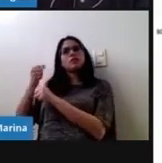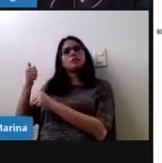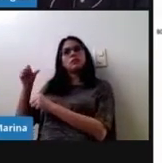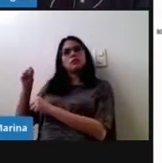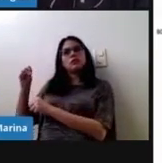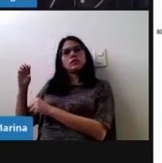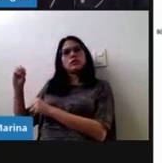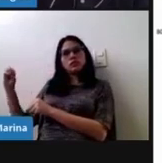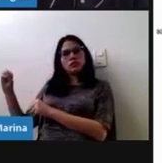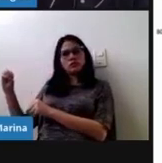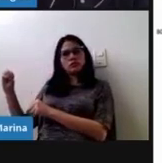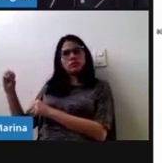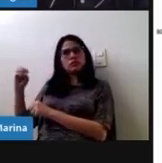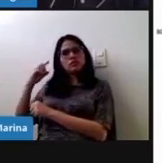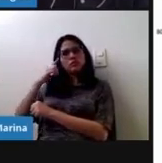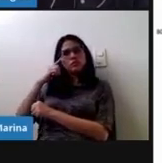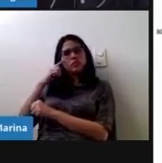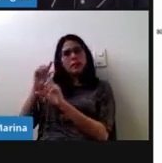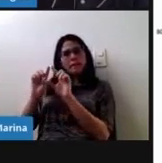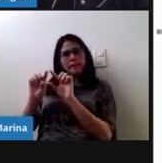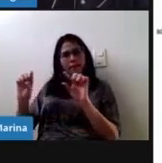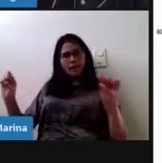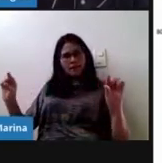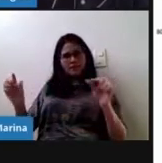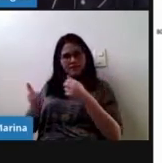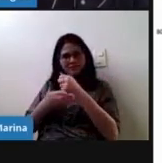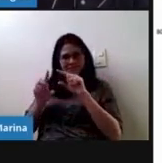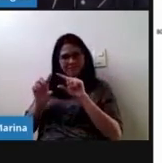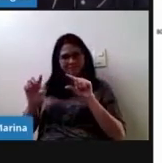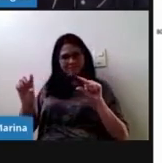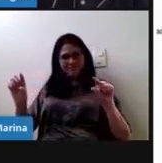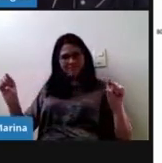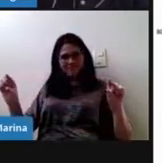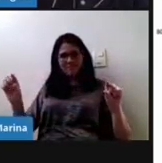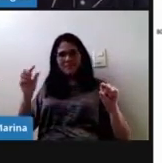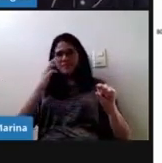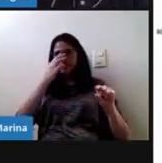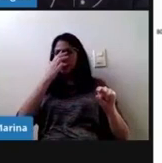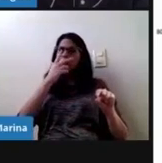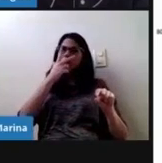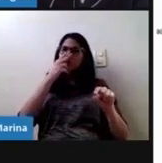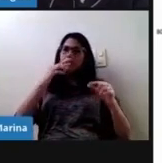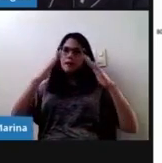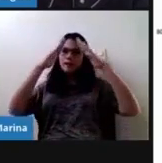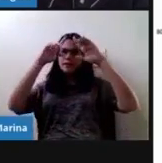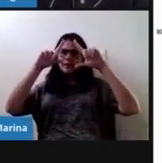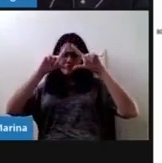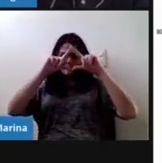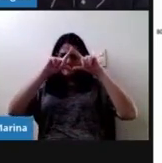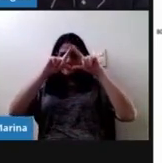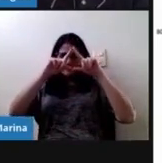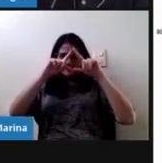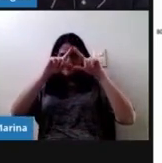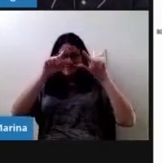1900, a gente nota que a base da figura parecia mais como uma pirâmide, né? E